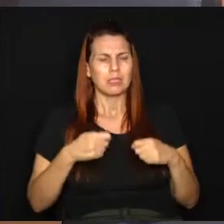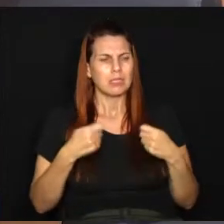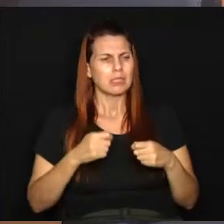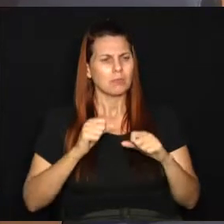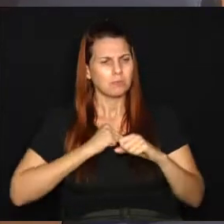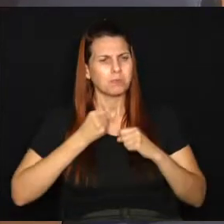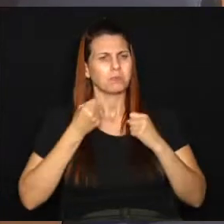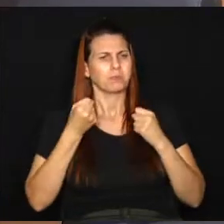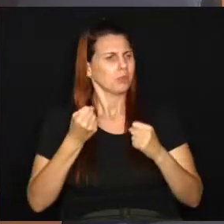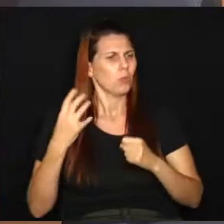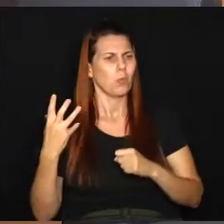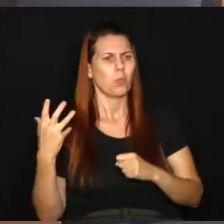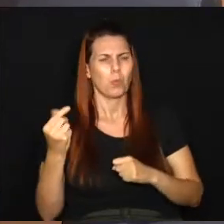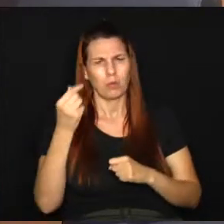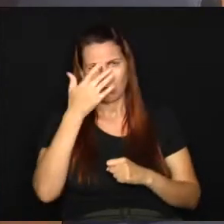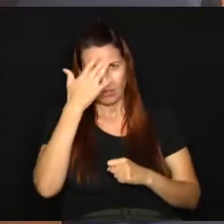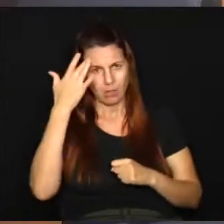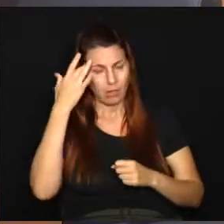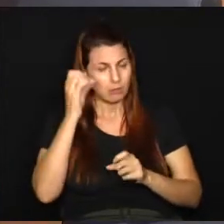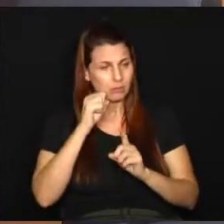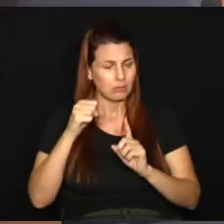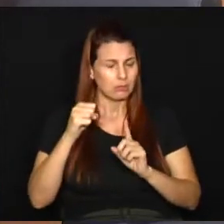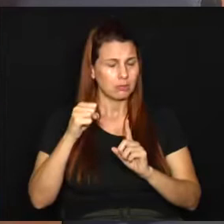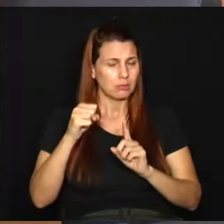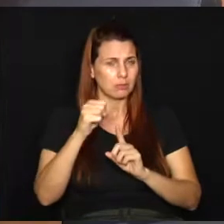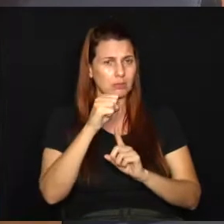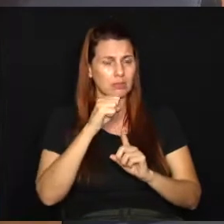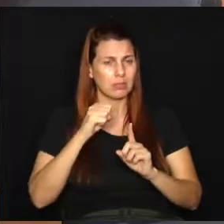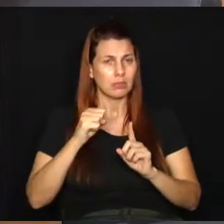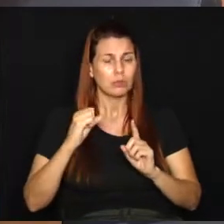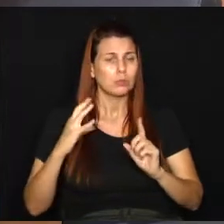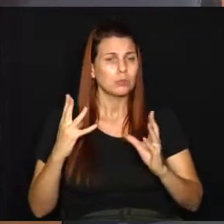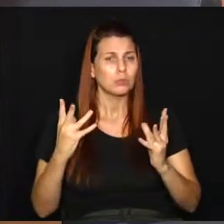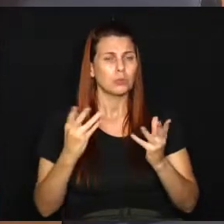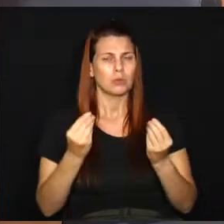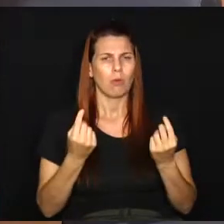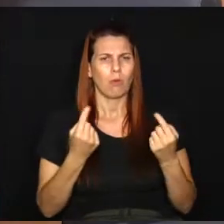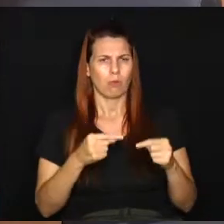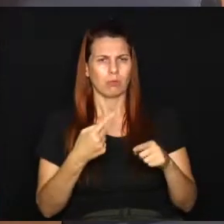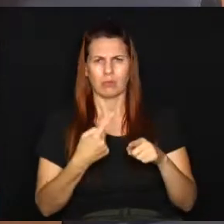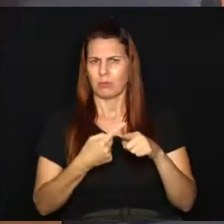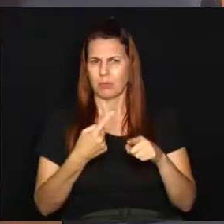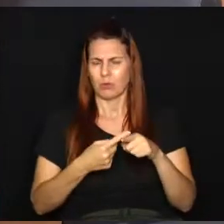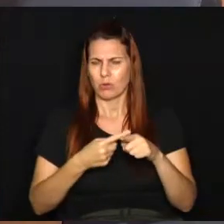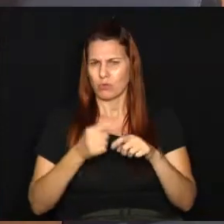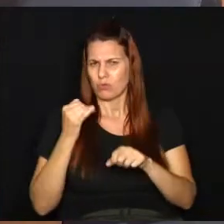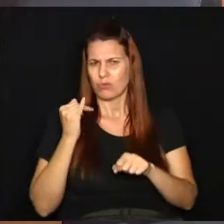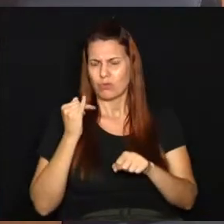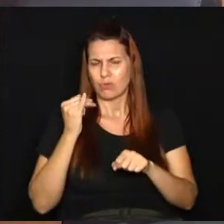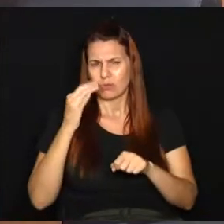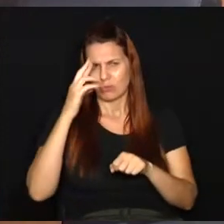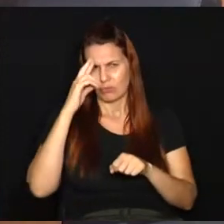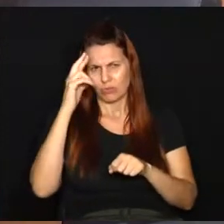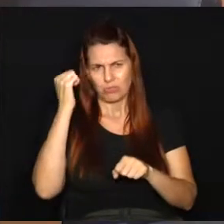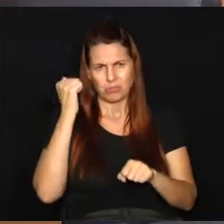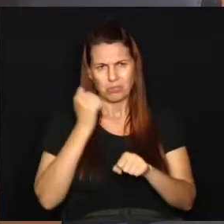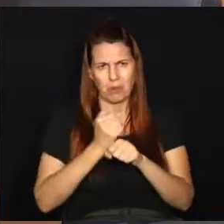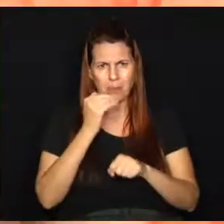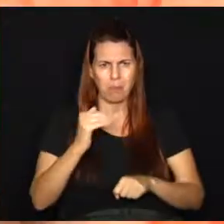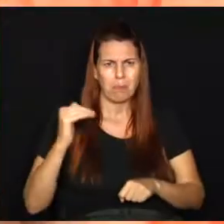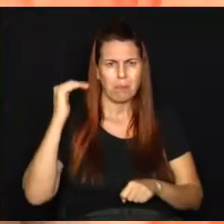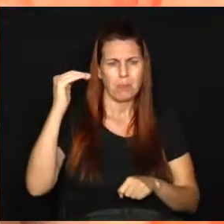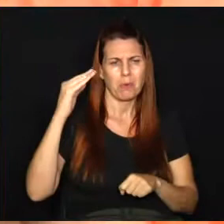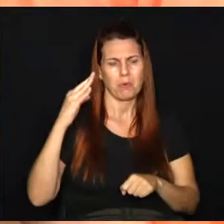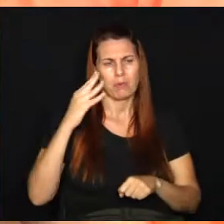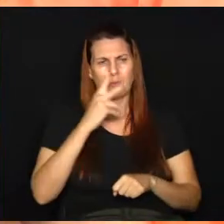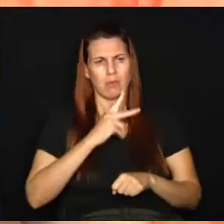indignação de todo mundo, de toda a sociedade, que não é possível que o chefe do Executivo Nacional ele seja o